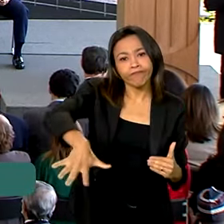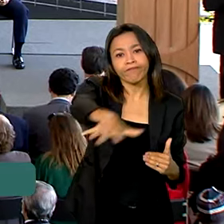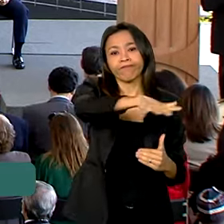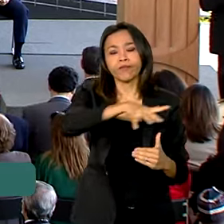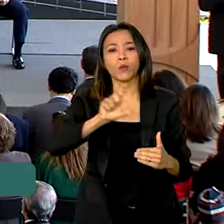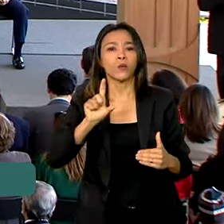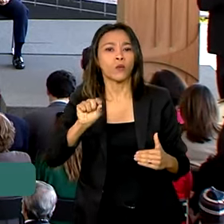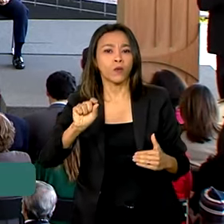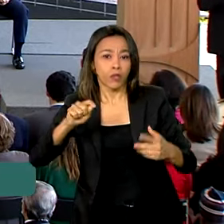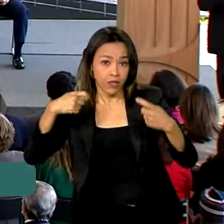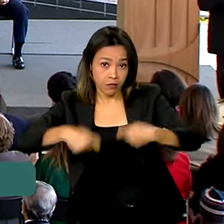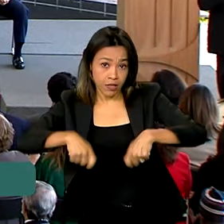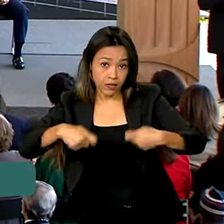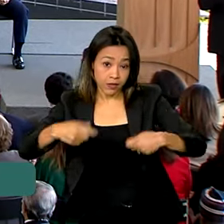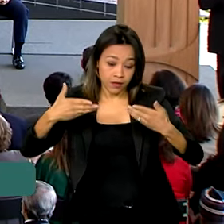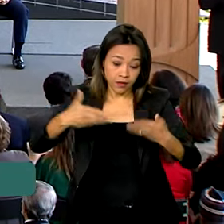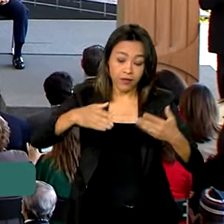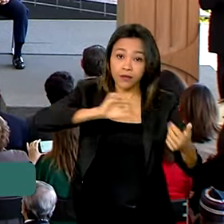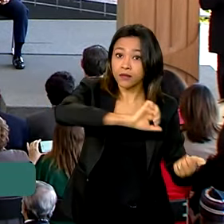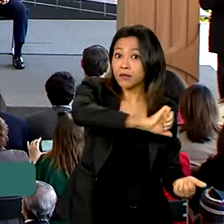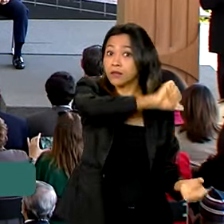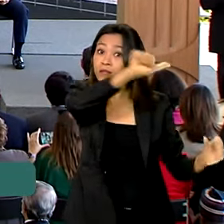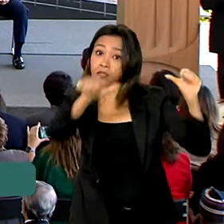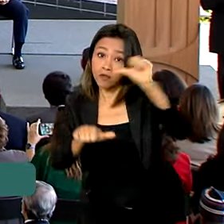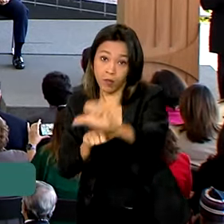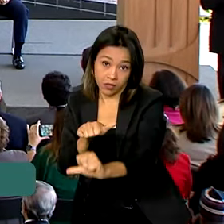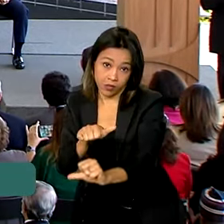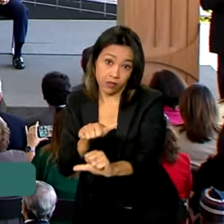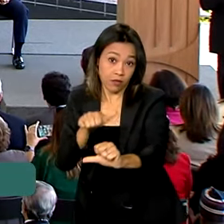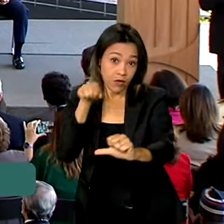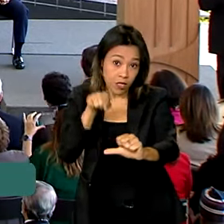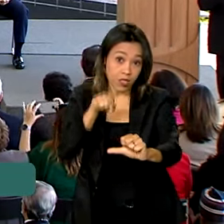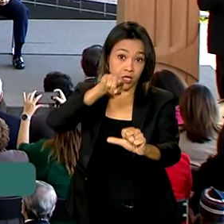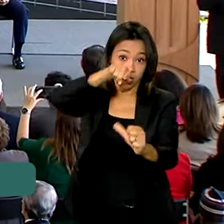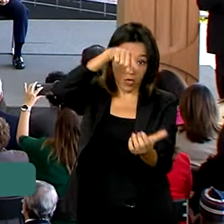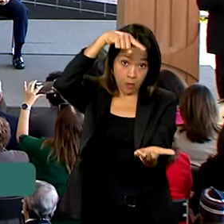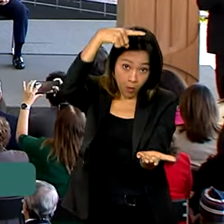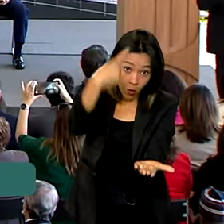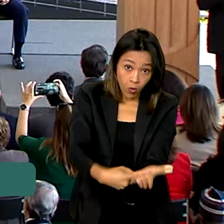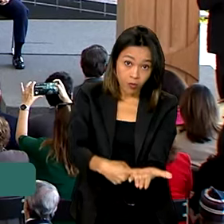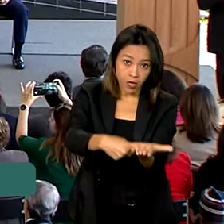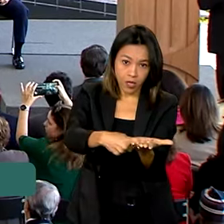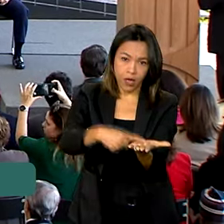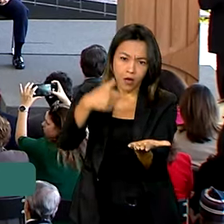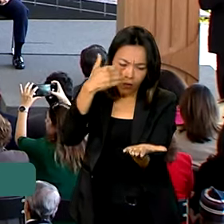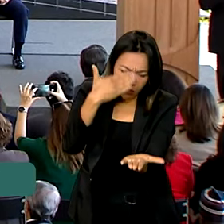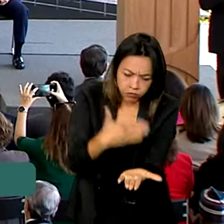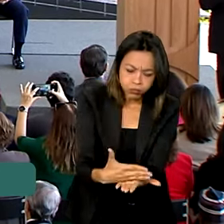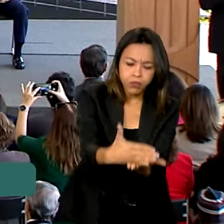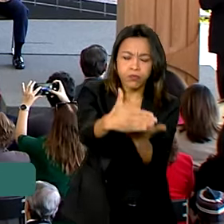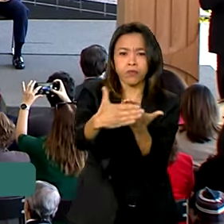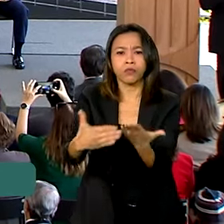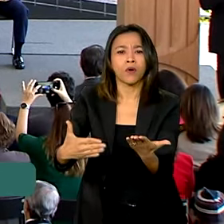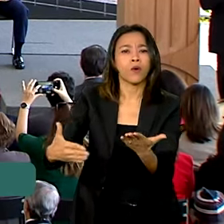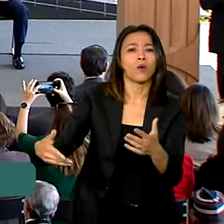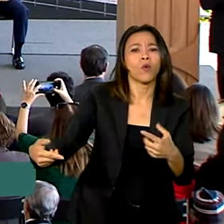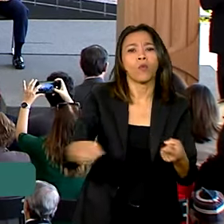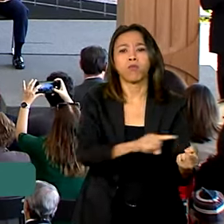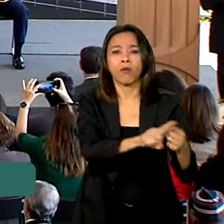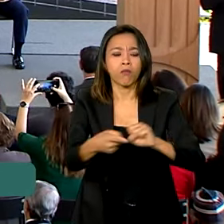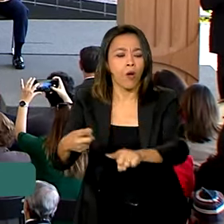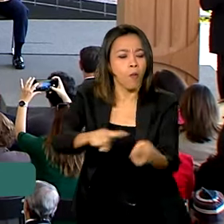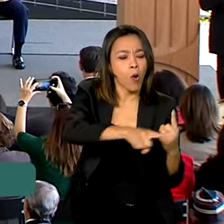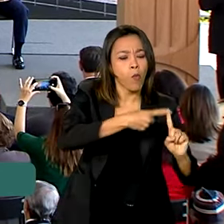a necessidade dessa transformação e estabelece um marco de cooperação e coordenação na